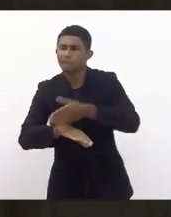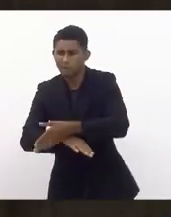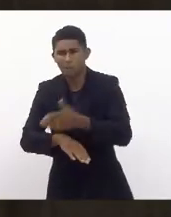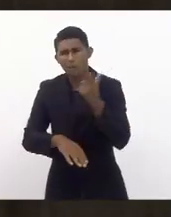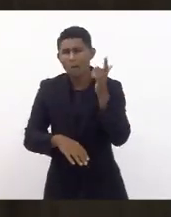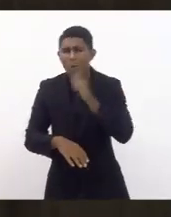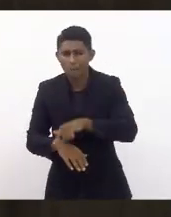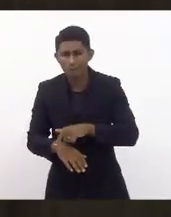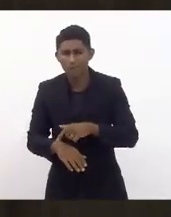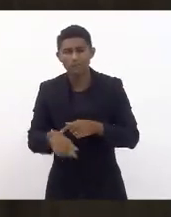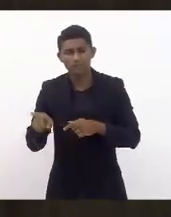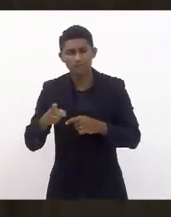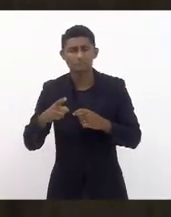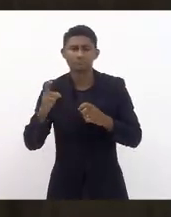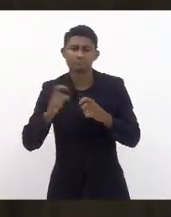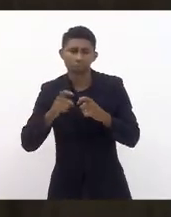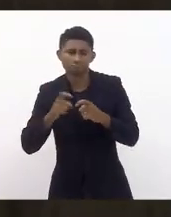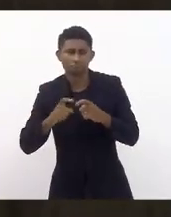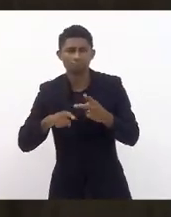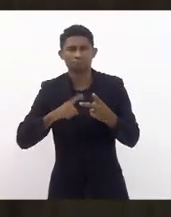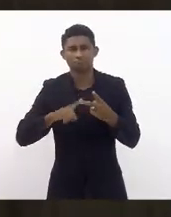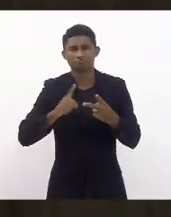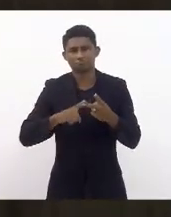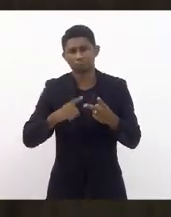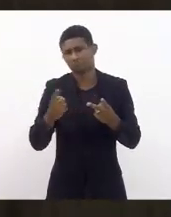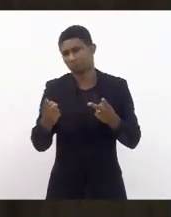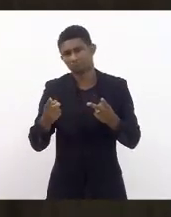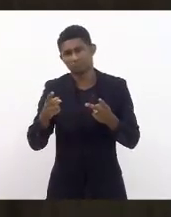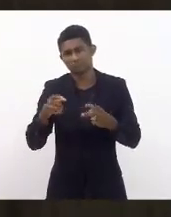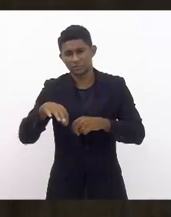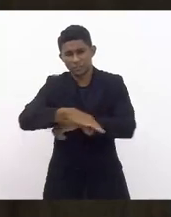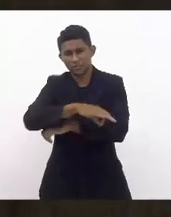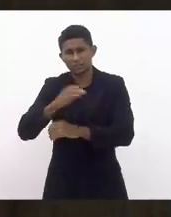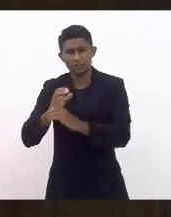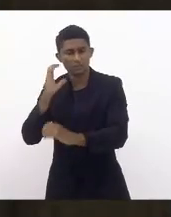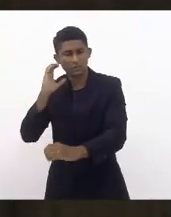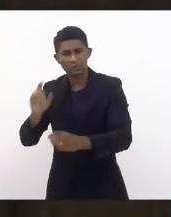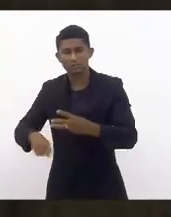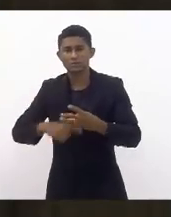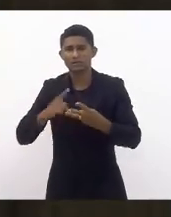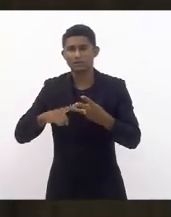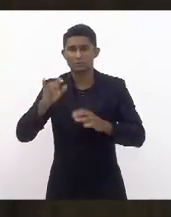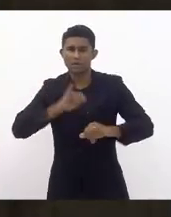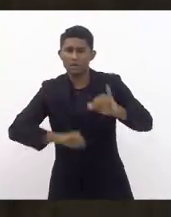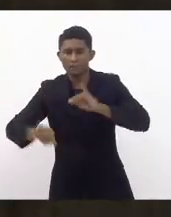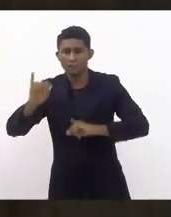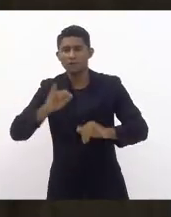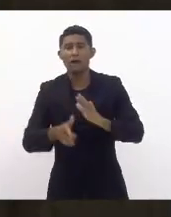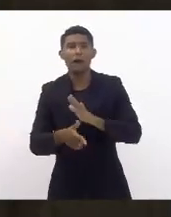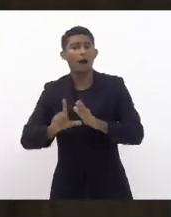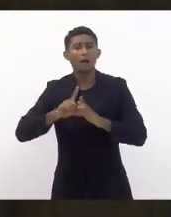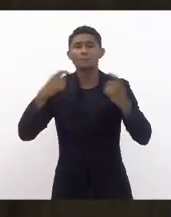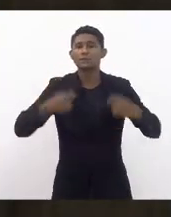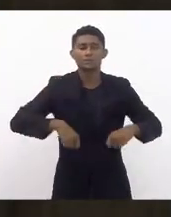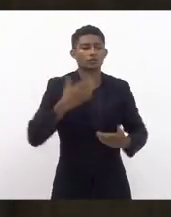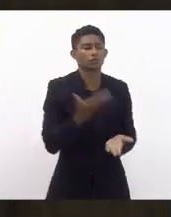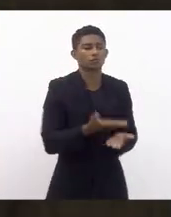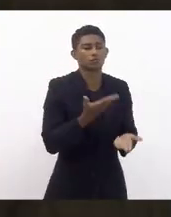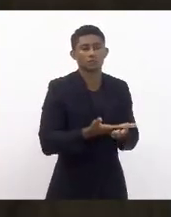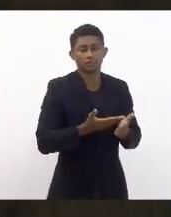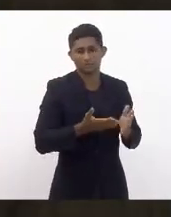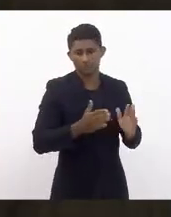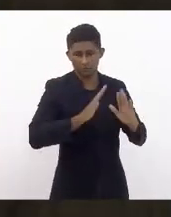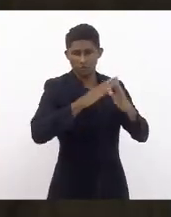em curso de medicina, de engenharia, de química, são aqueles que estudaram no Colégio Santo Antônio, Santo Inácio, São